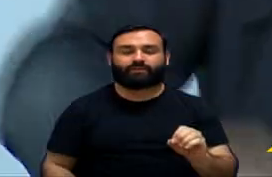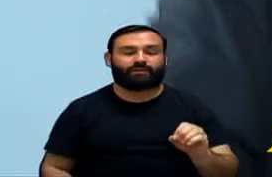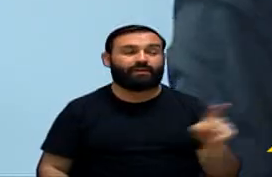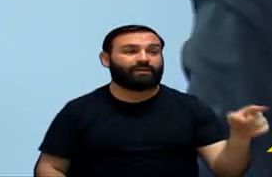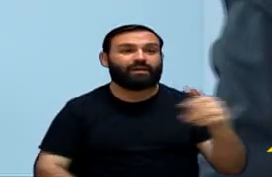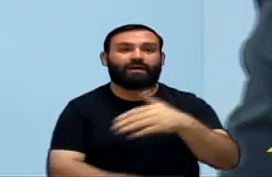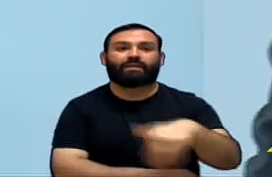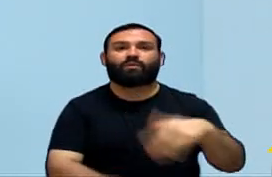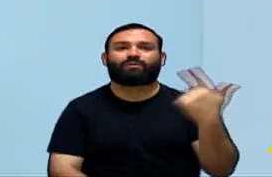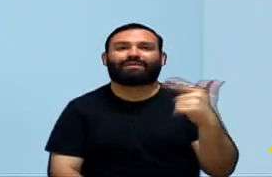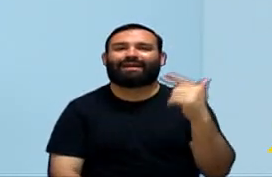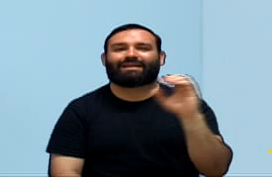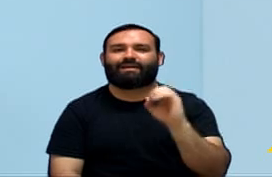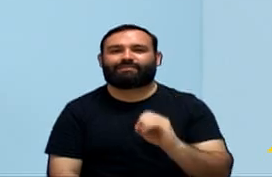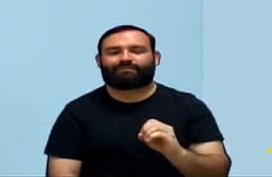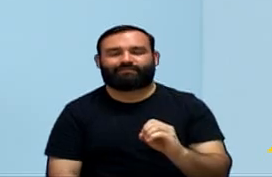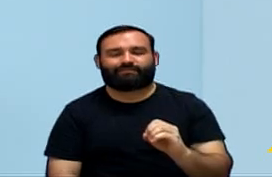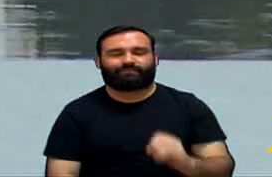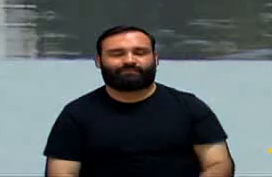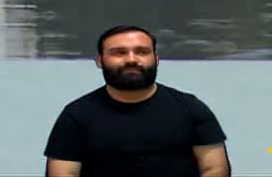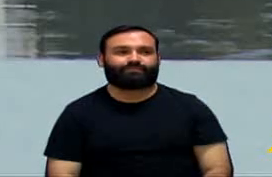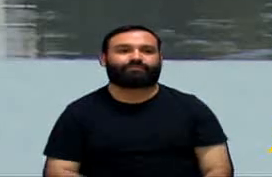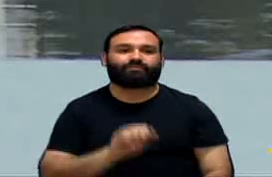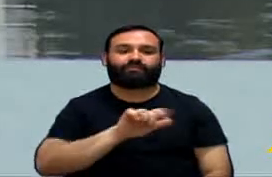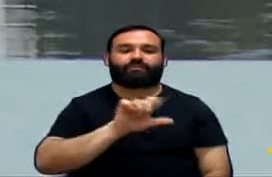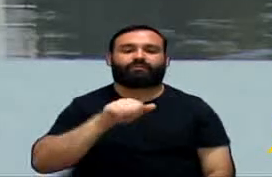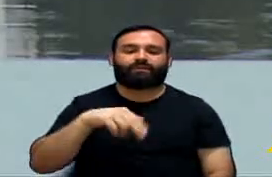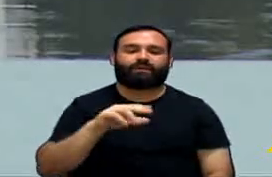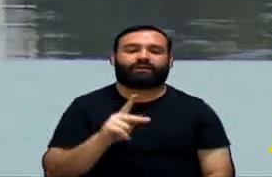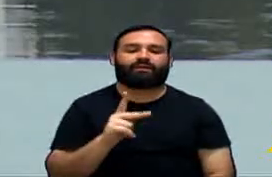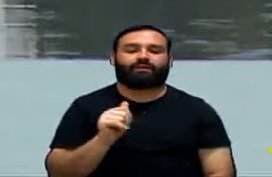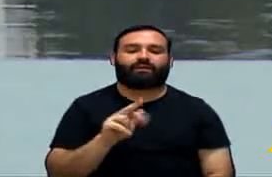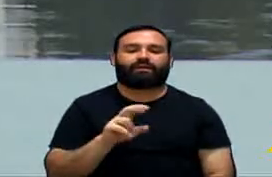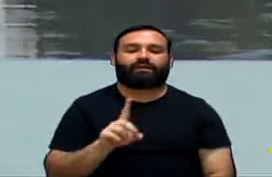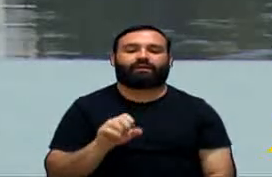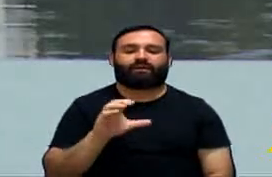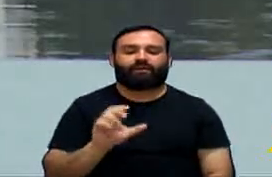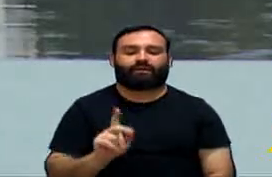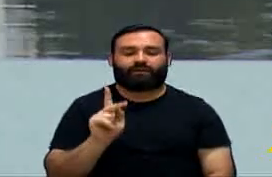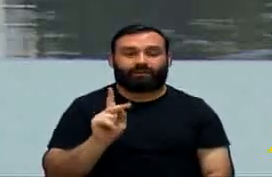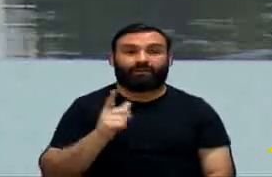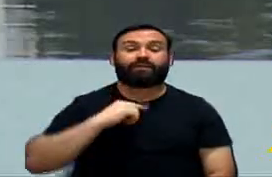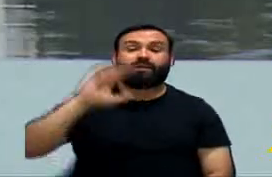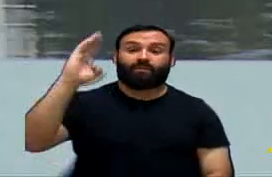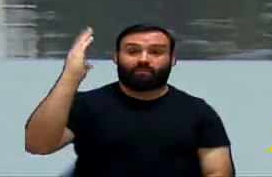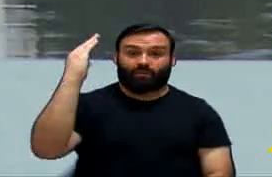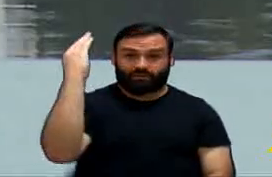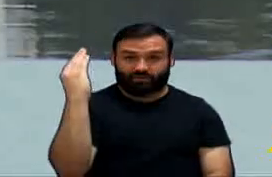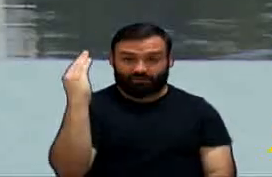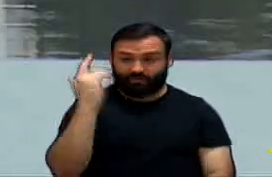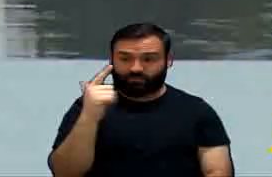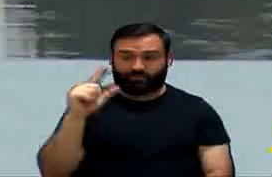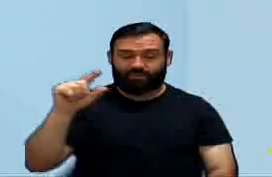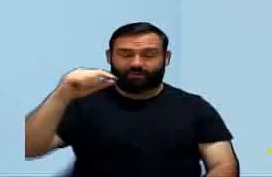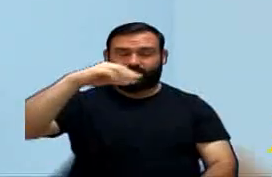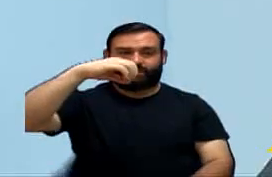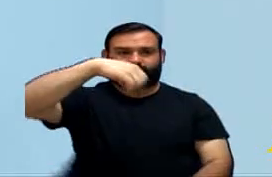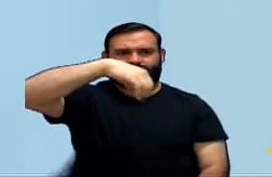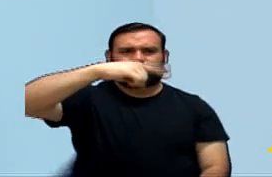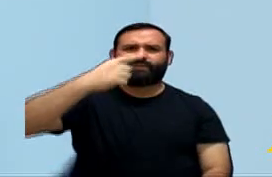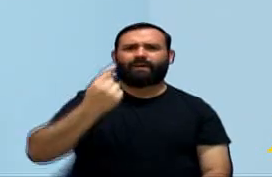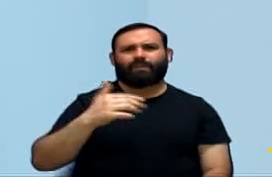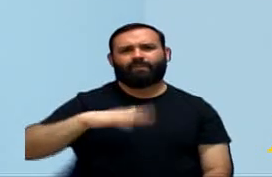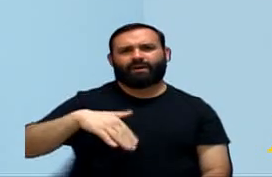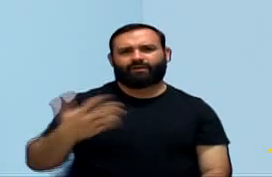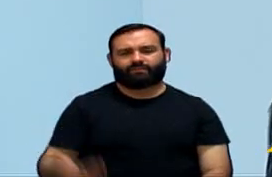tem nenhum nenhum as essa rua não tem nenhum as Alan Kardec tá inteirinha sem luz e tem o po experiência tem o poste mas não tem luz n a sai mais em conta